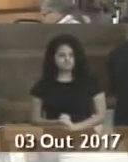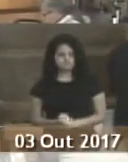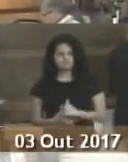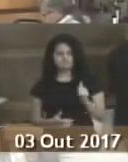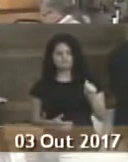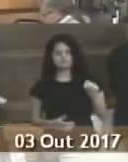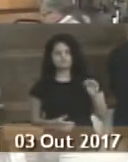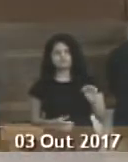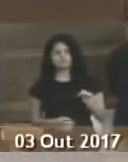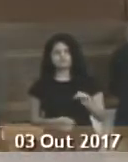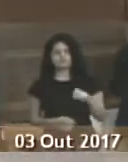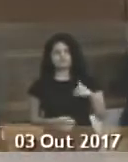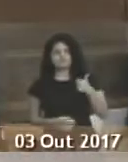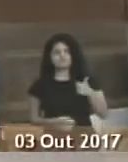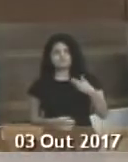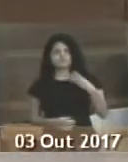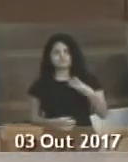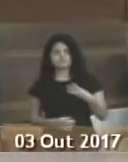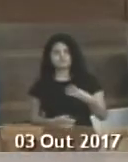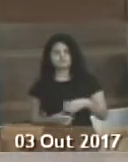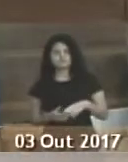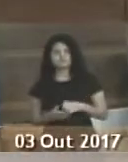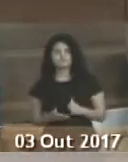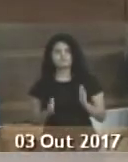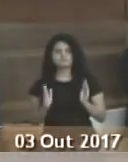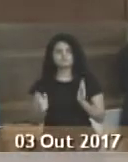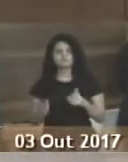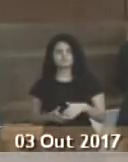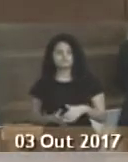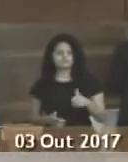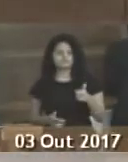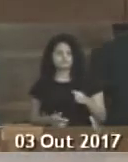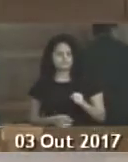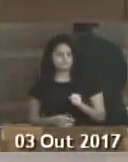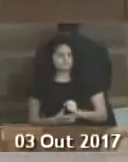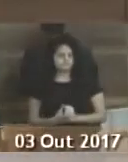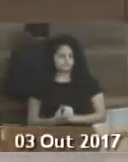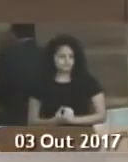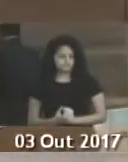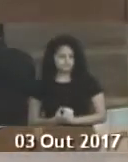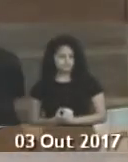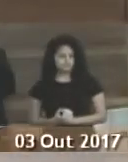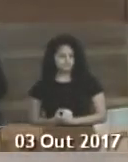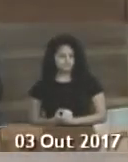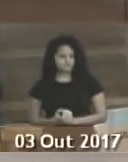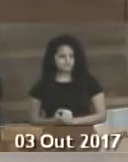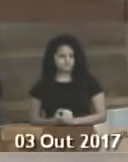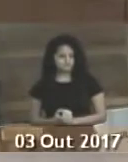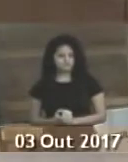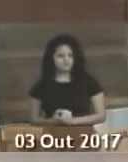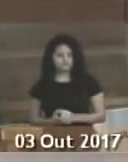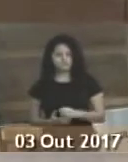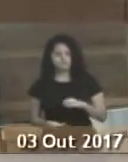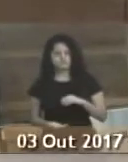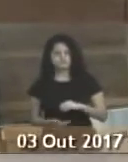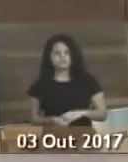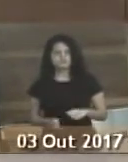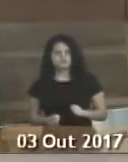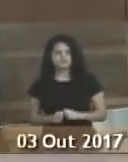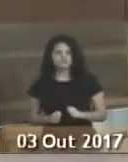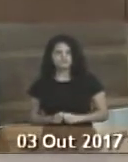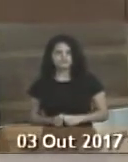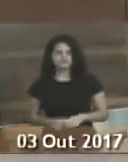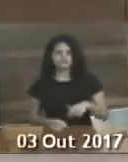da 14ª sessão ordinária do segundo período legislativo do ano 2017, da 18ª legislatura, realizada no dia 21 de setembro